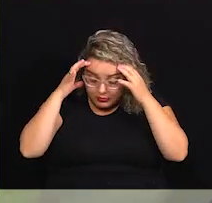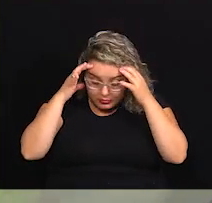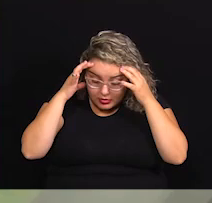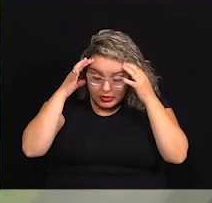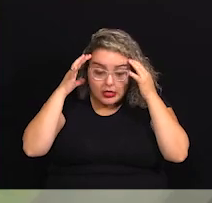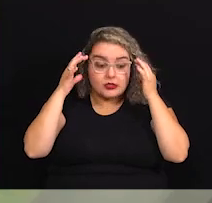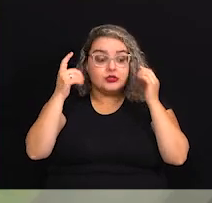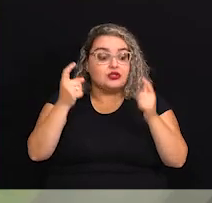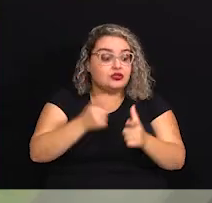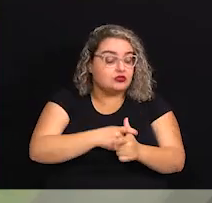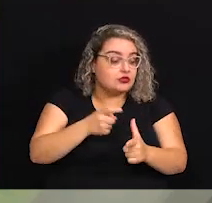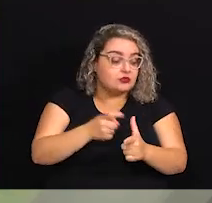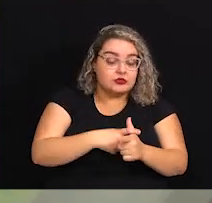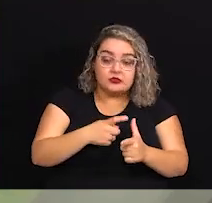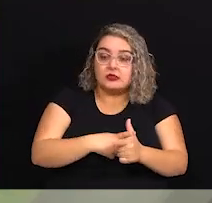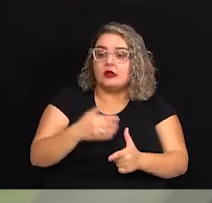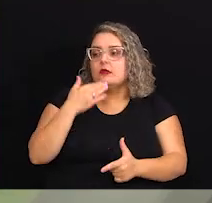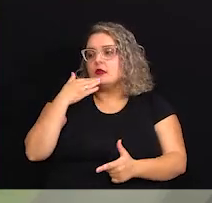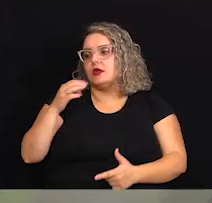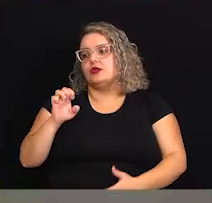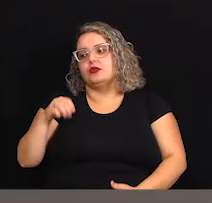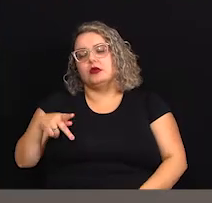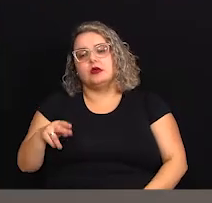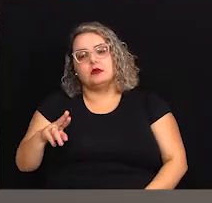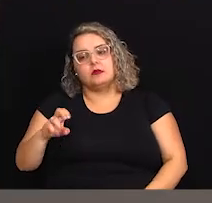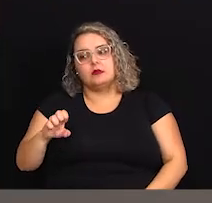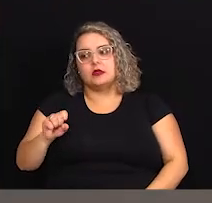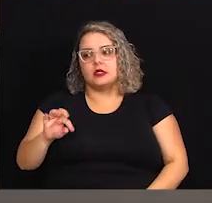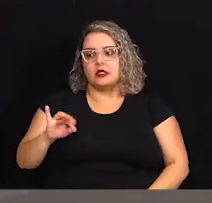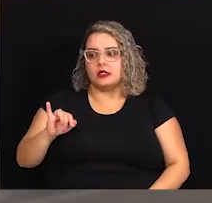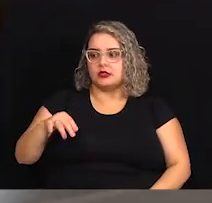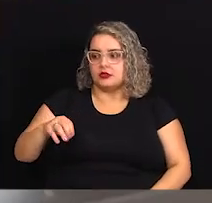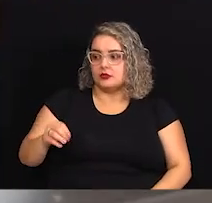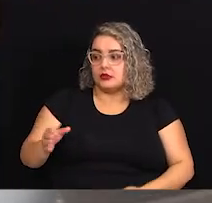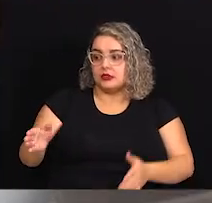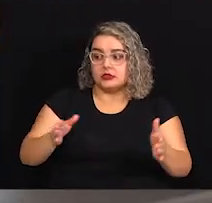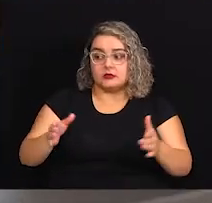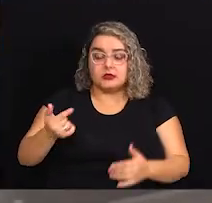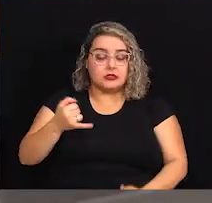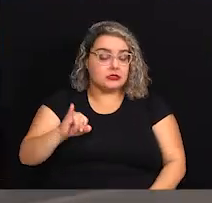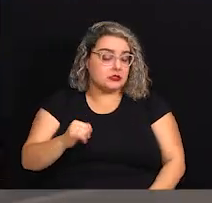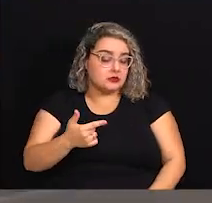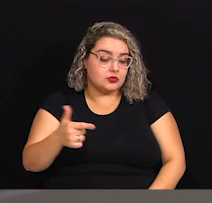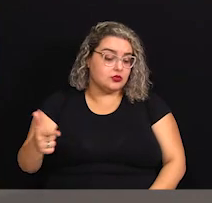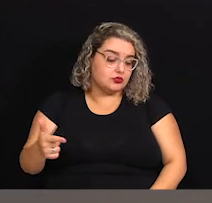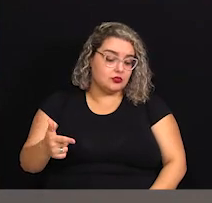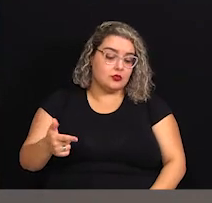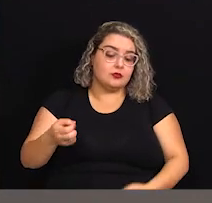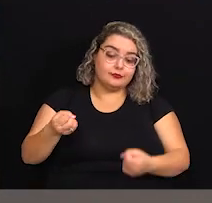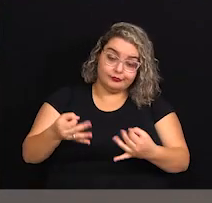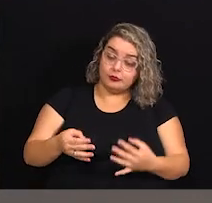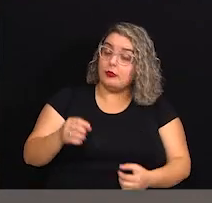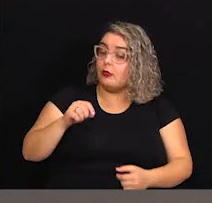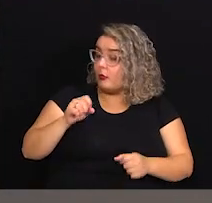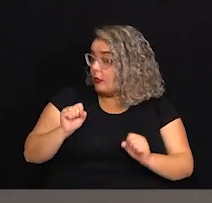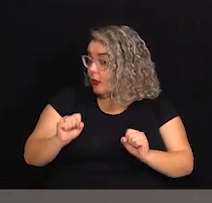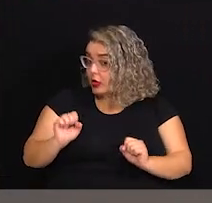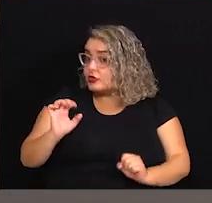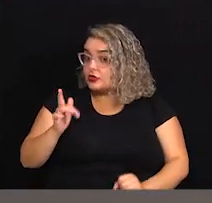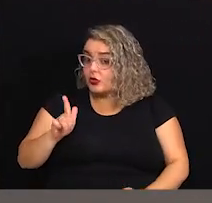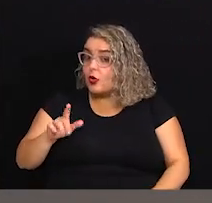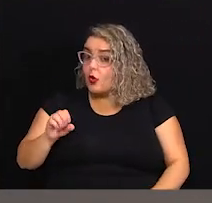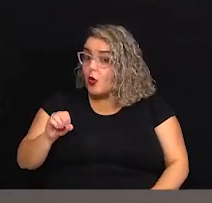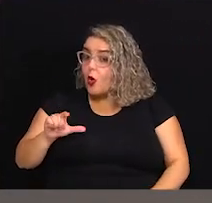motivo financeiro e recorre ao empréstimo. E nesse momento, se não tiver uma boa orientação, às vezes pode cair até num golpe, não é